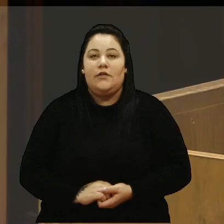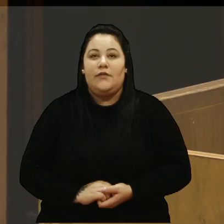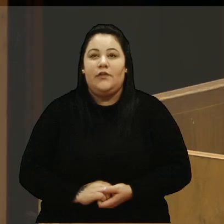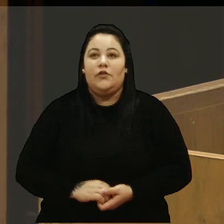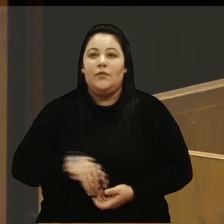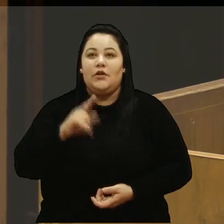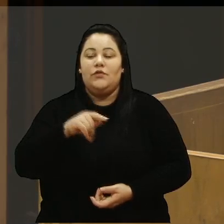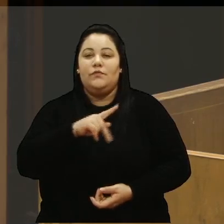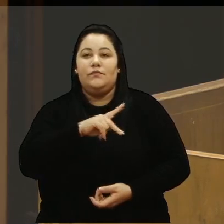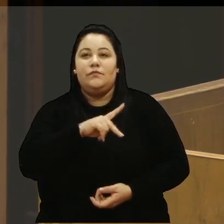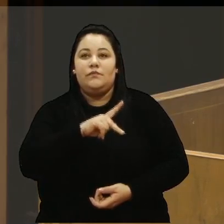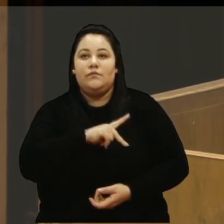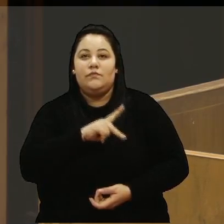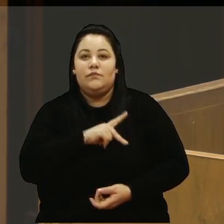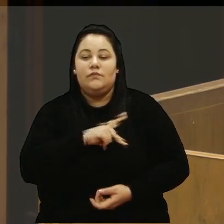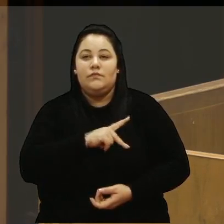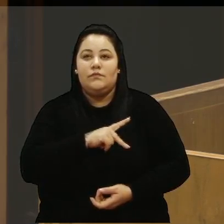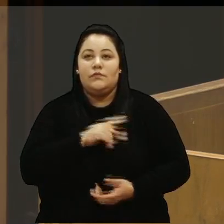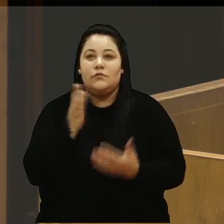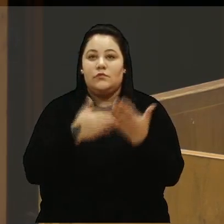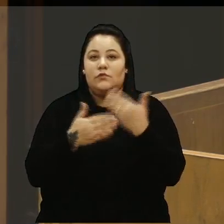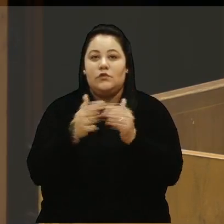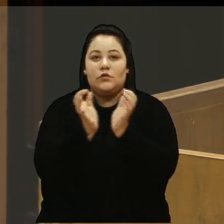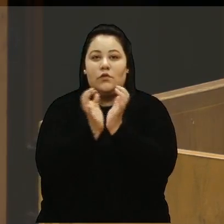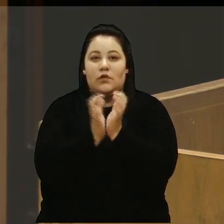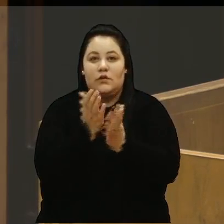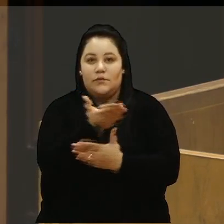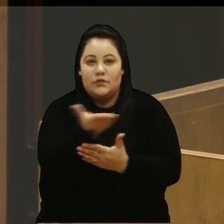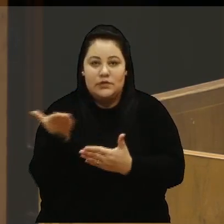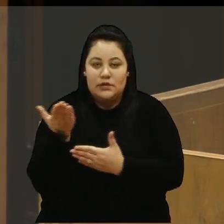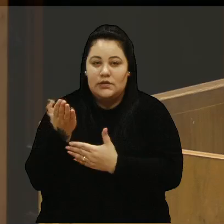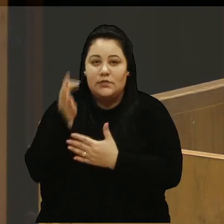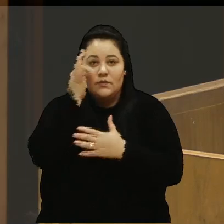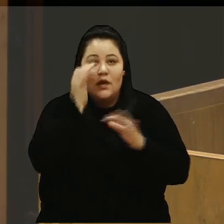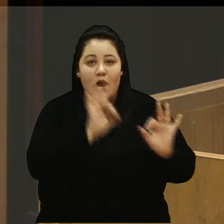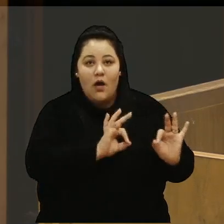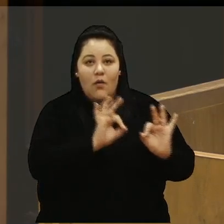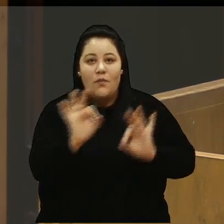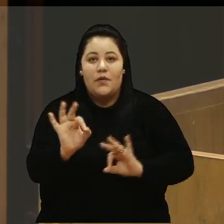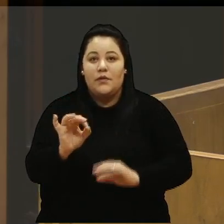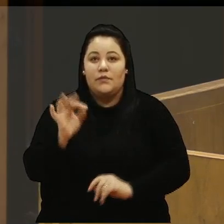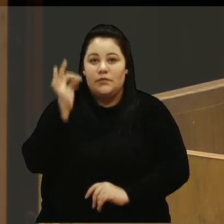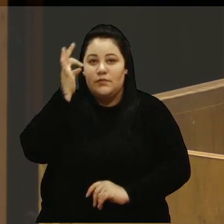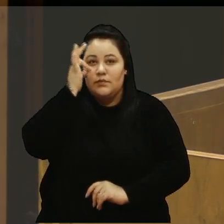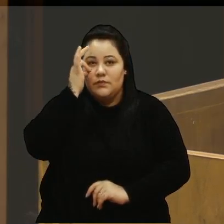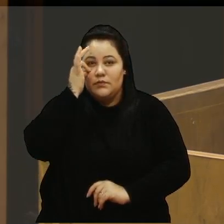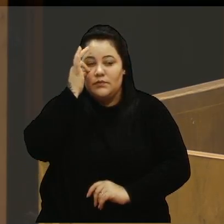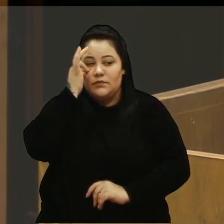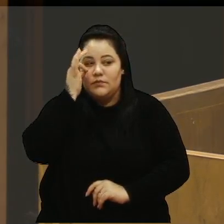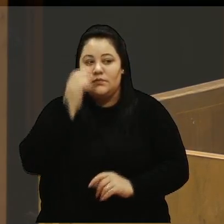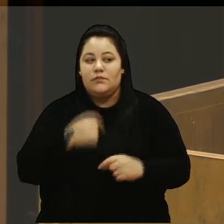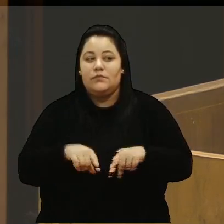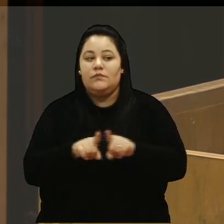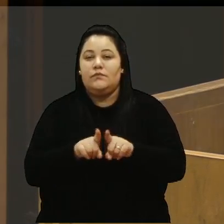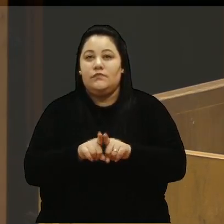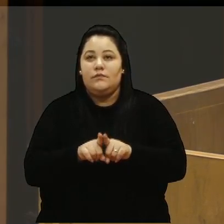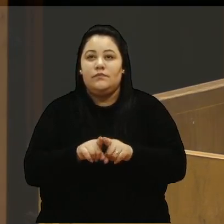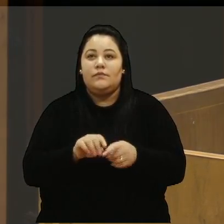Senhor presidente, nobres colegas parlamentares, senhores que nos assistem aqui presencialmente, os senhores nas nossas redes sociais.